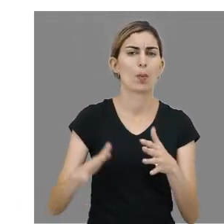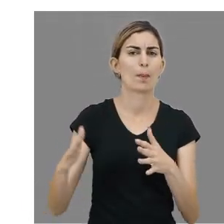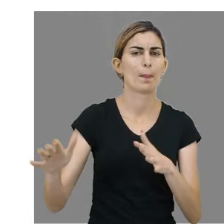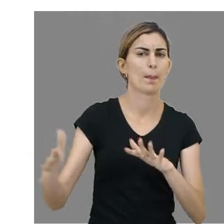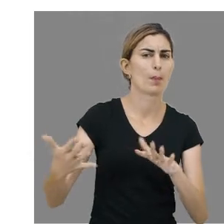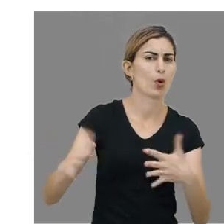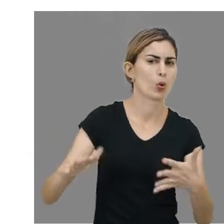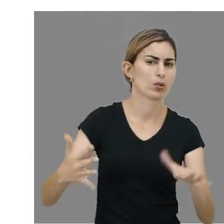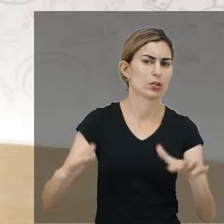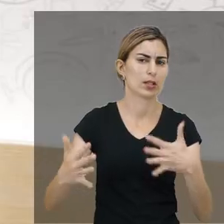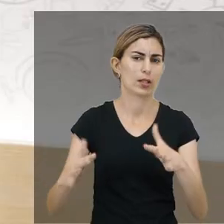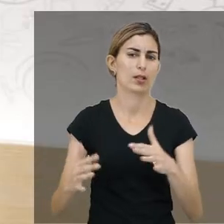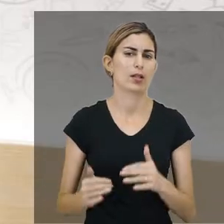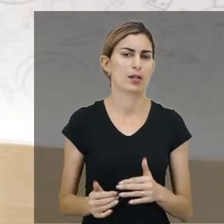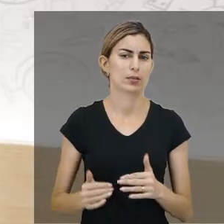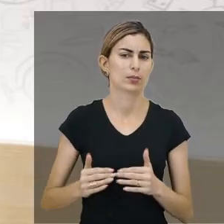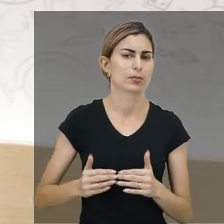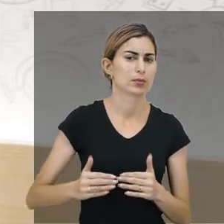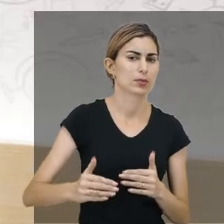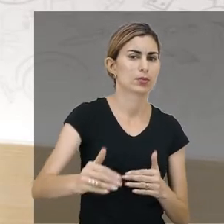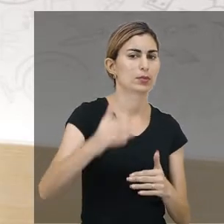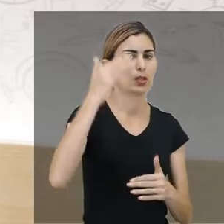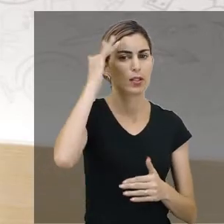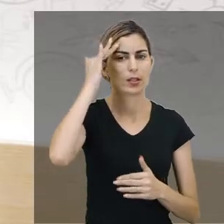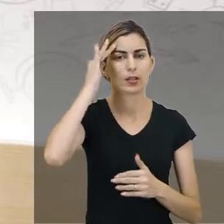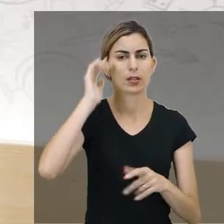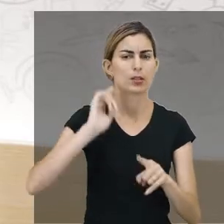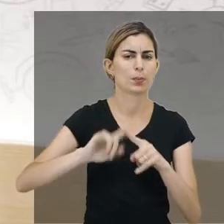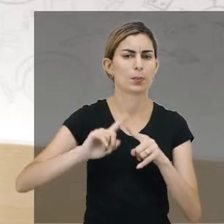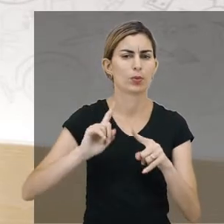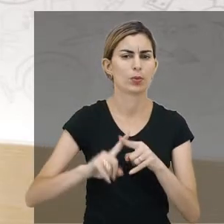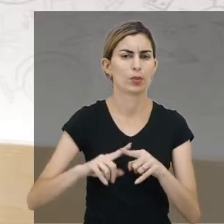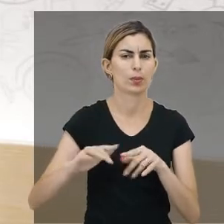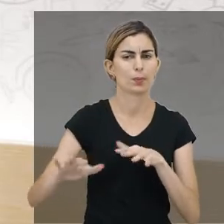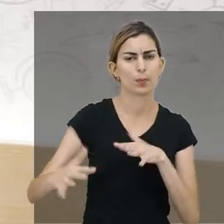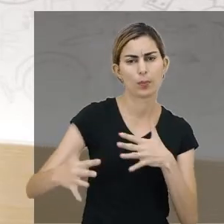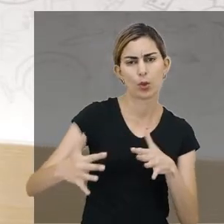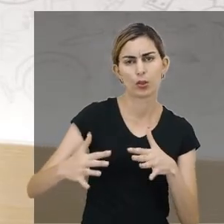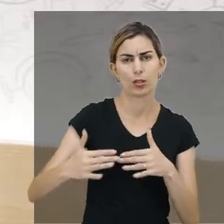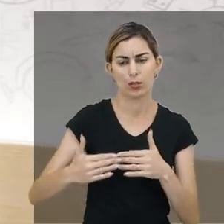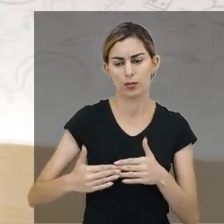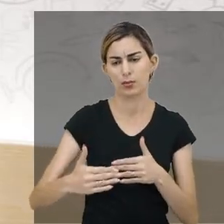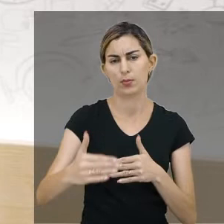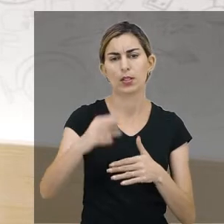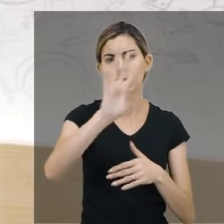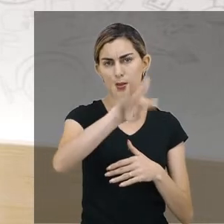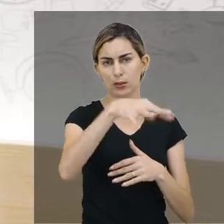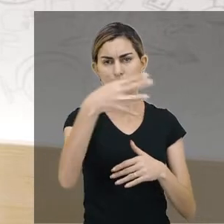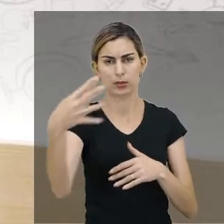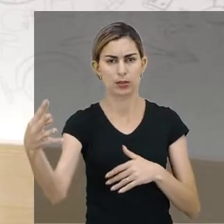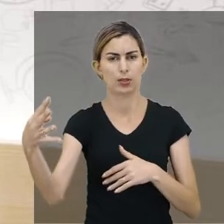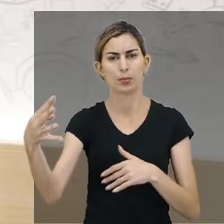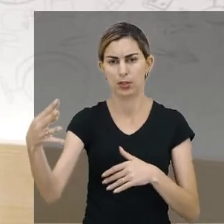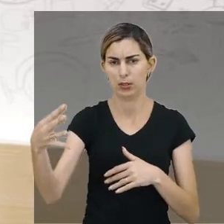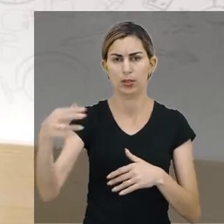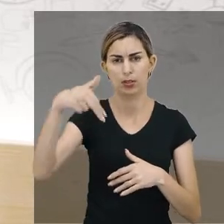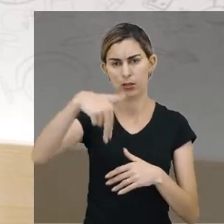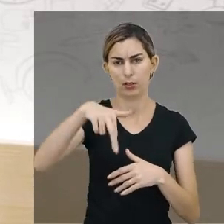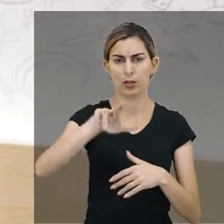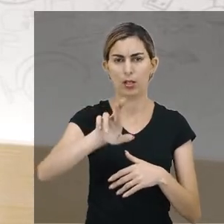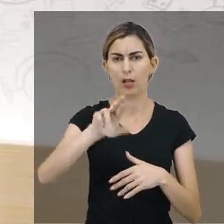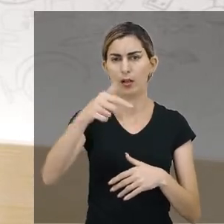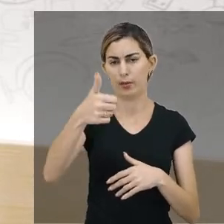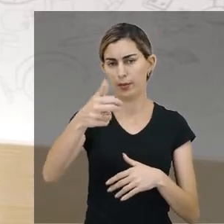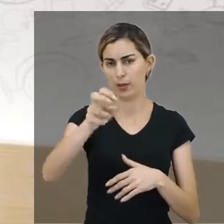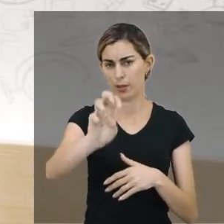atividade moderada. Mais adiante vamos poder entender por que uma atividade moderada a partir da tabela do anexo da